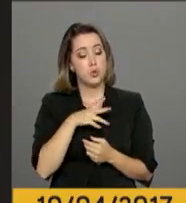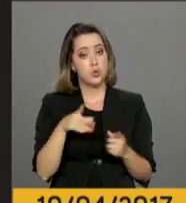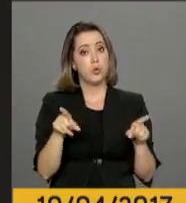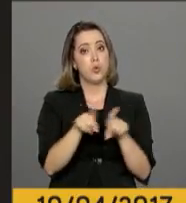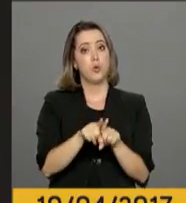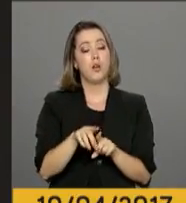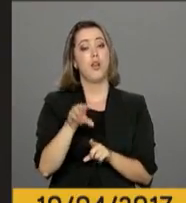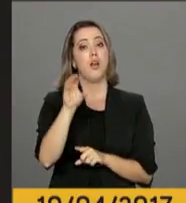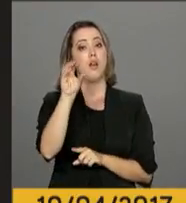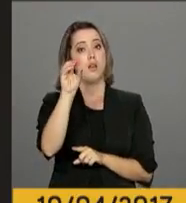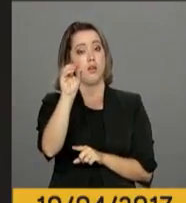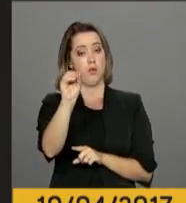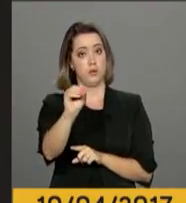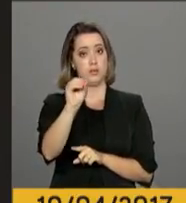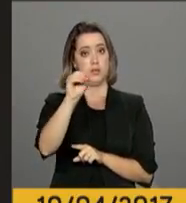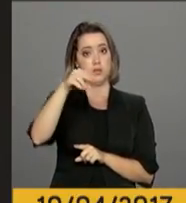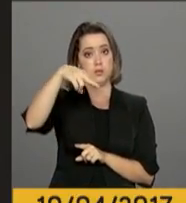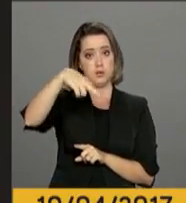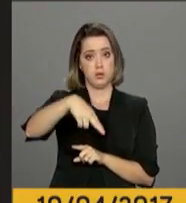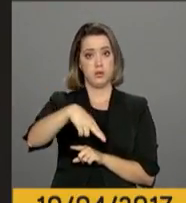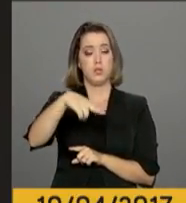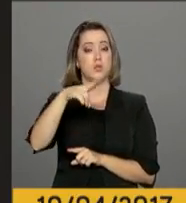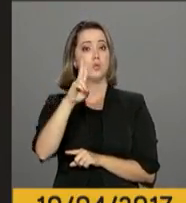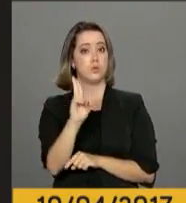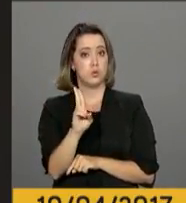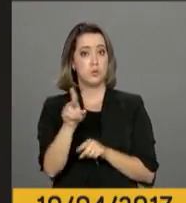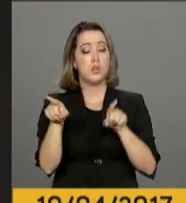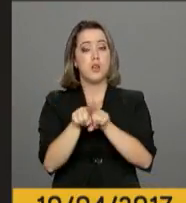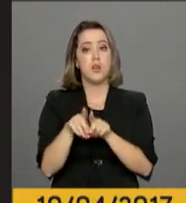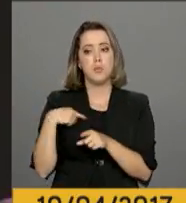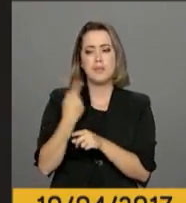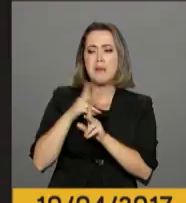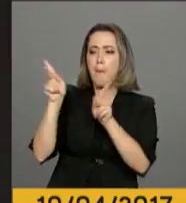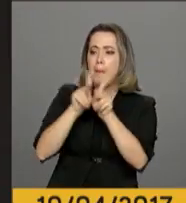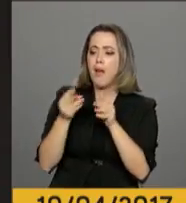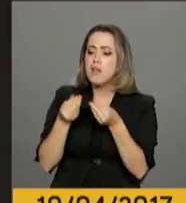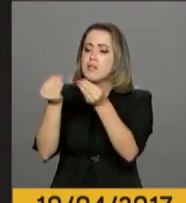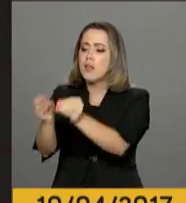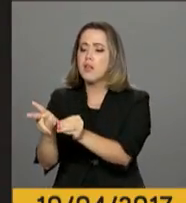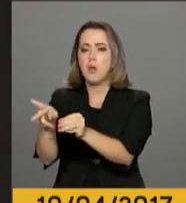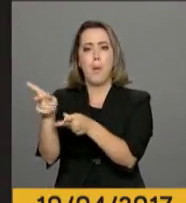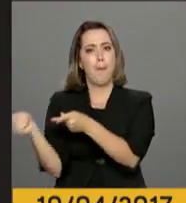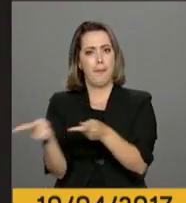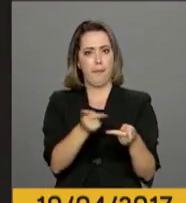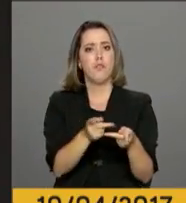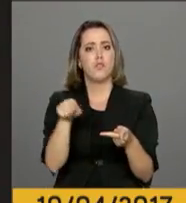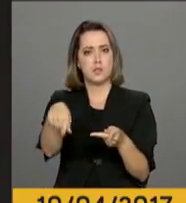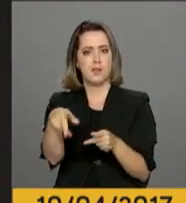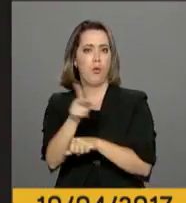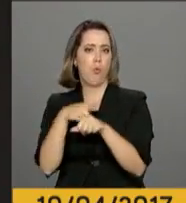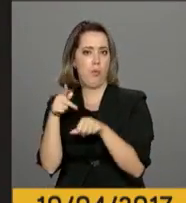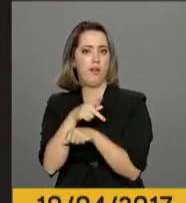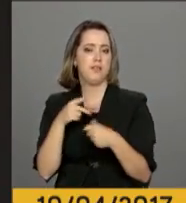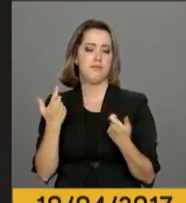Organização das Nações Unidas, para logo tenhamos paz naquele nosso país vizinho, que de alguma maneira